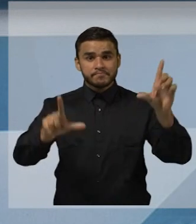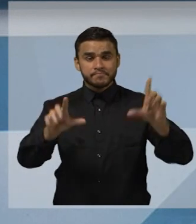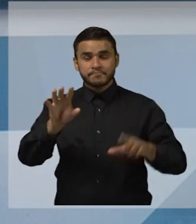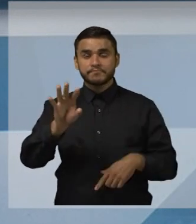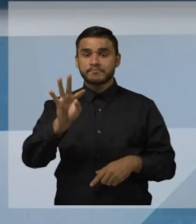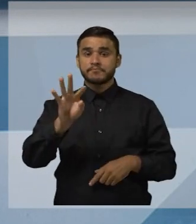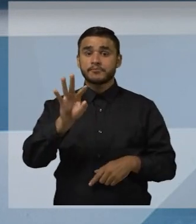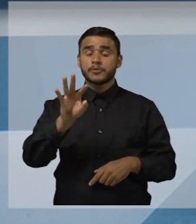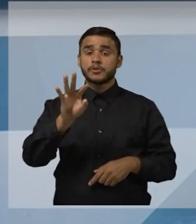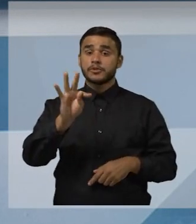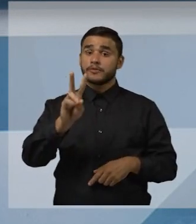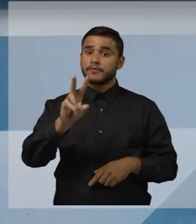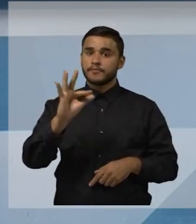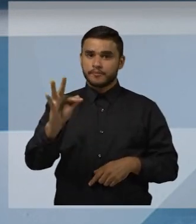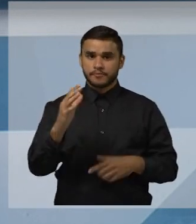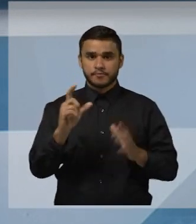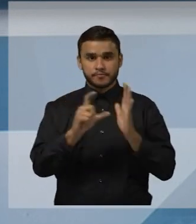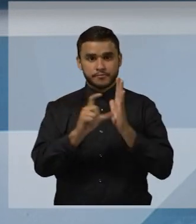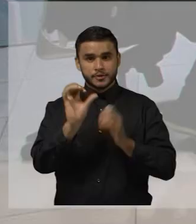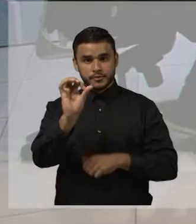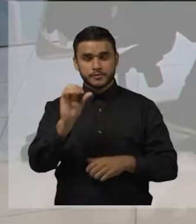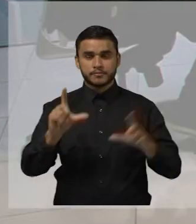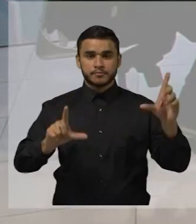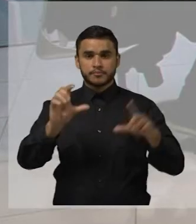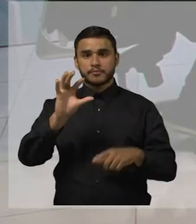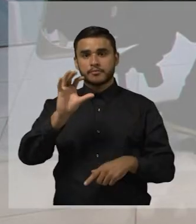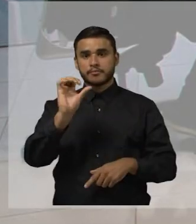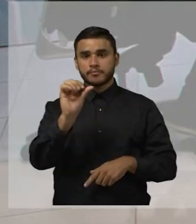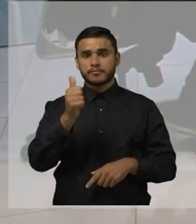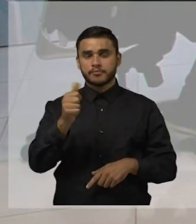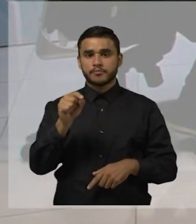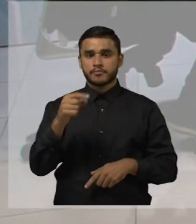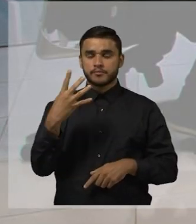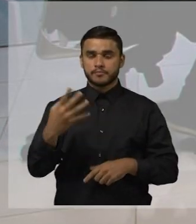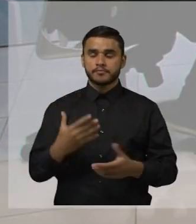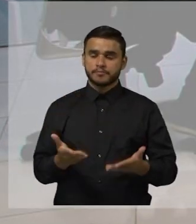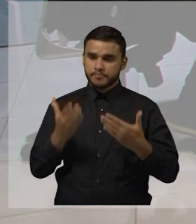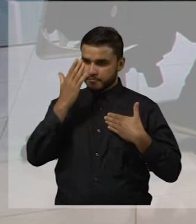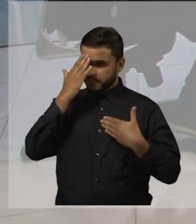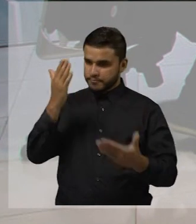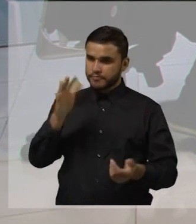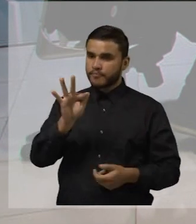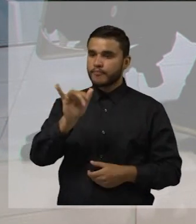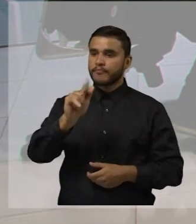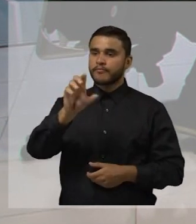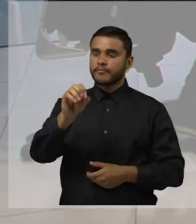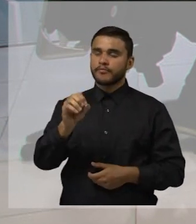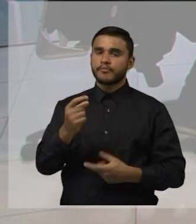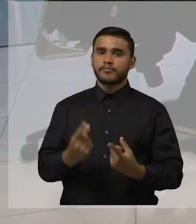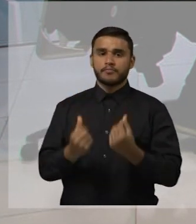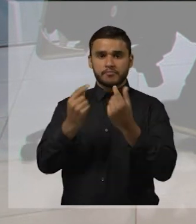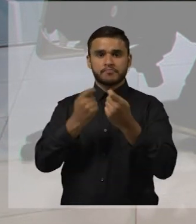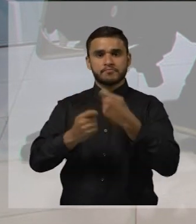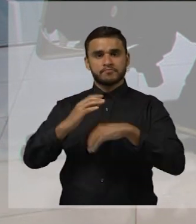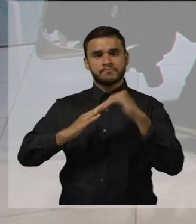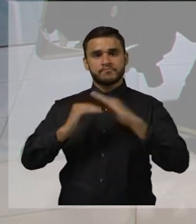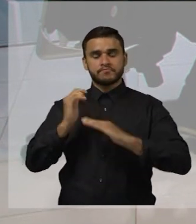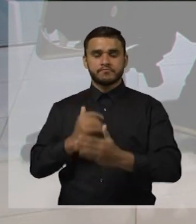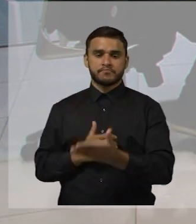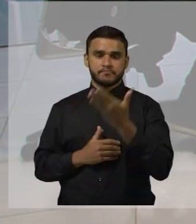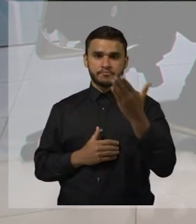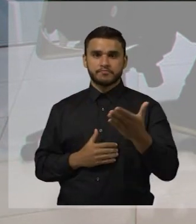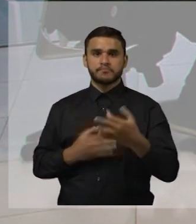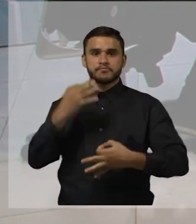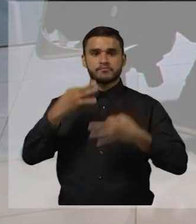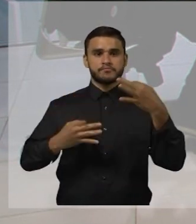e 61.4 digital. Agradecendo desde já aqui ao economista Firmo de Castro, ao jurista que não é porque